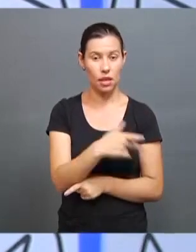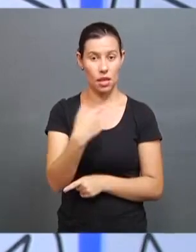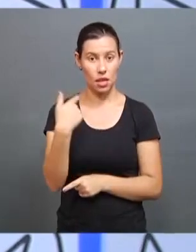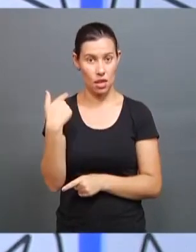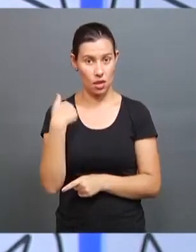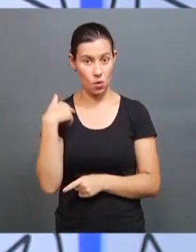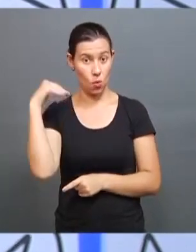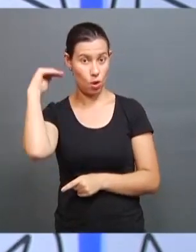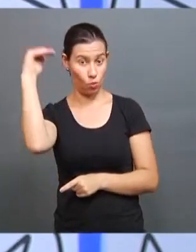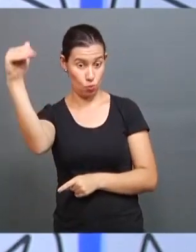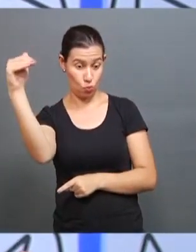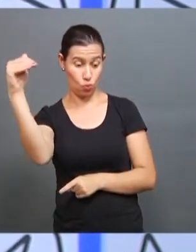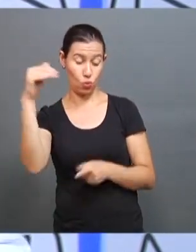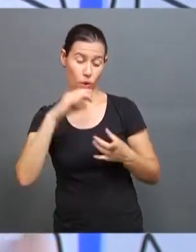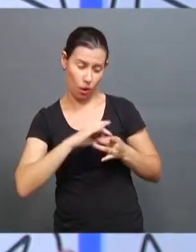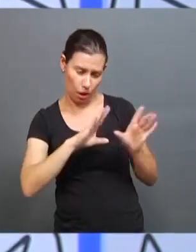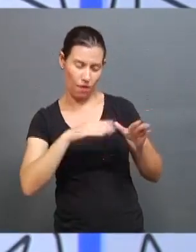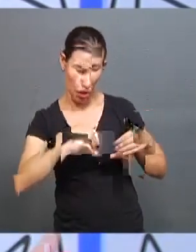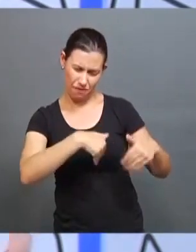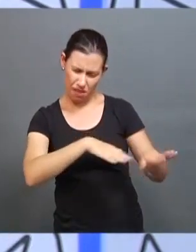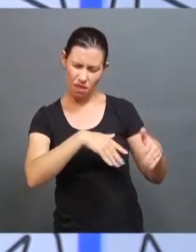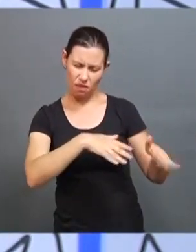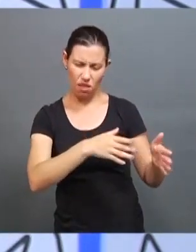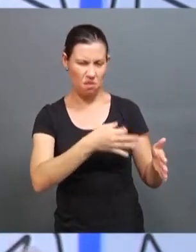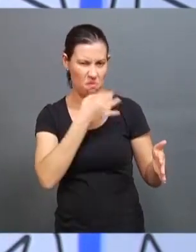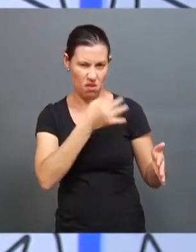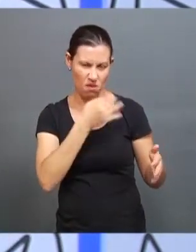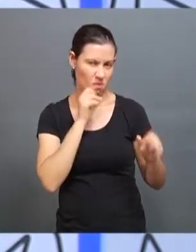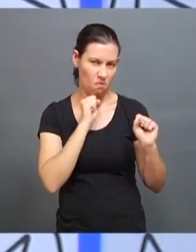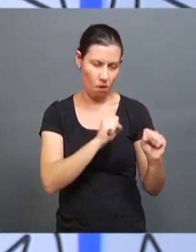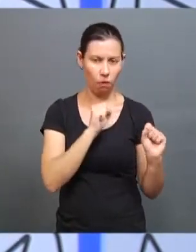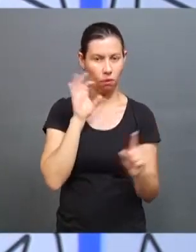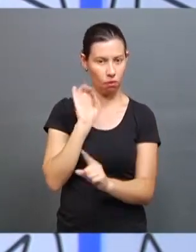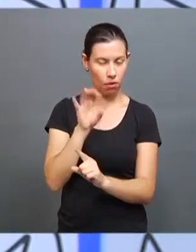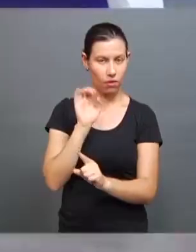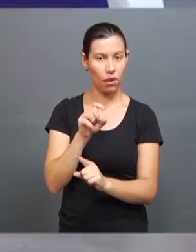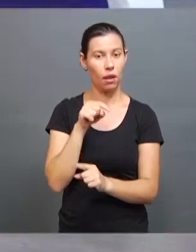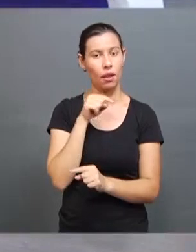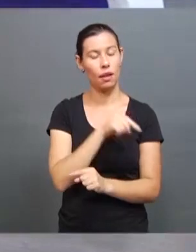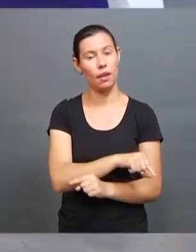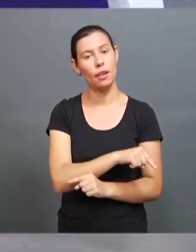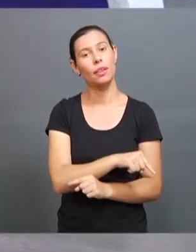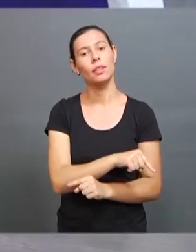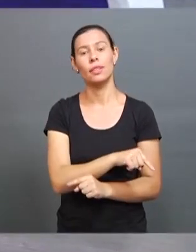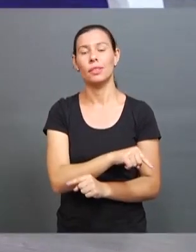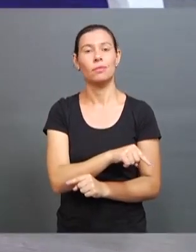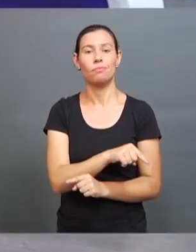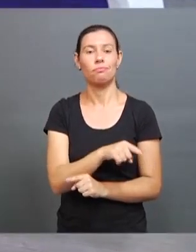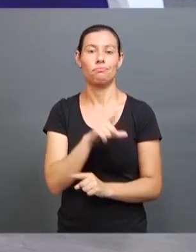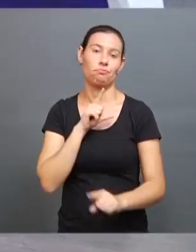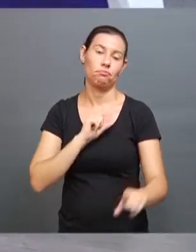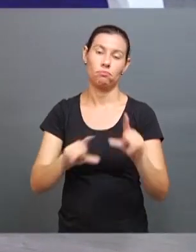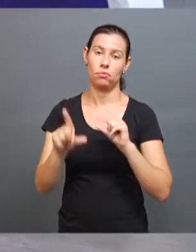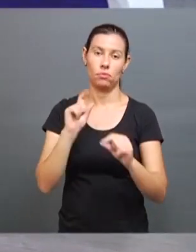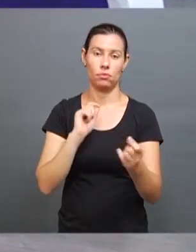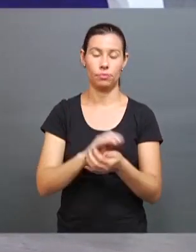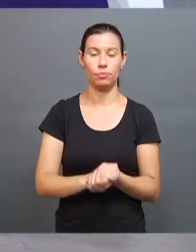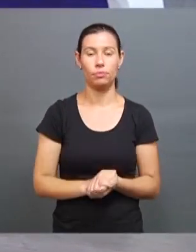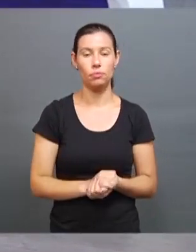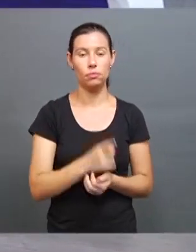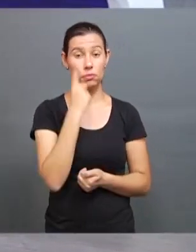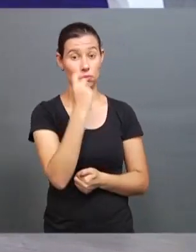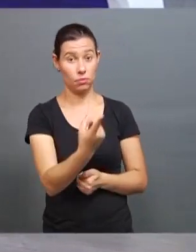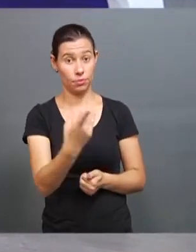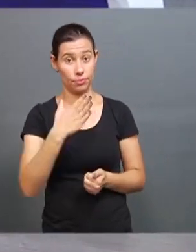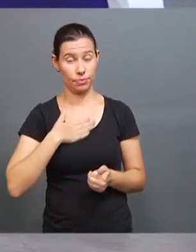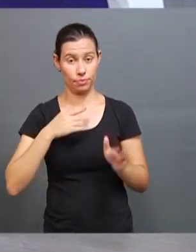isso valida ou não esse poder que a criança naturalmente tem. É interessante que na pesquisa que eu fiz,